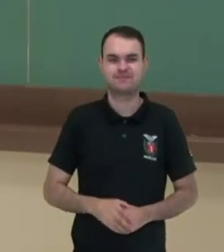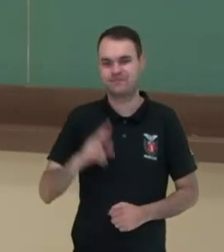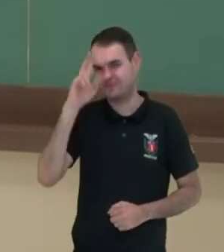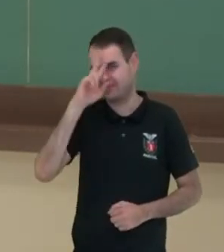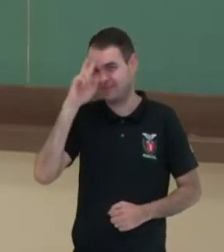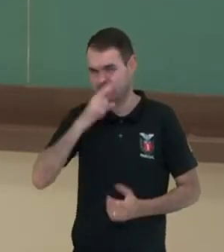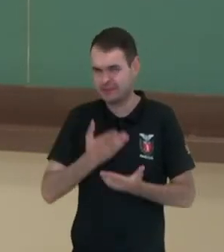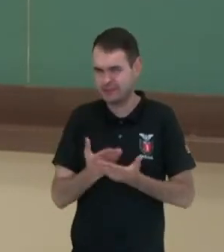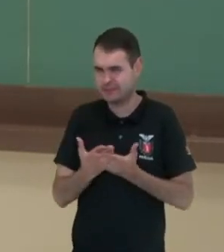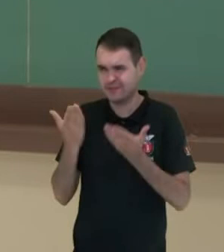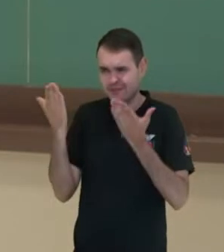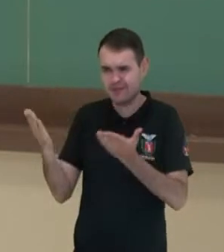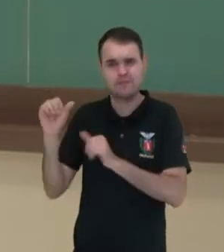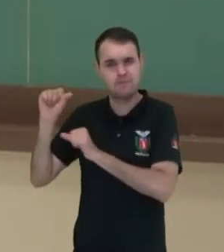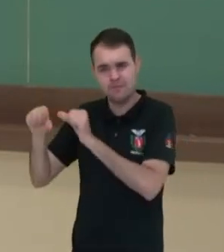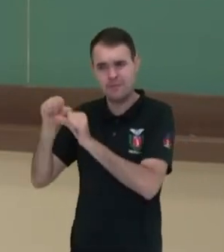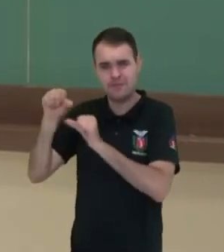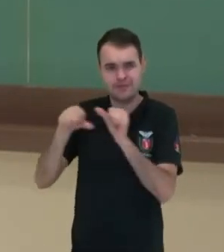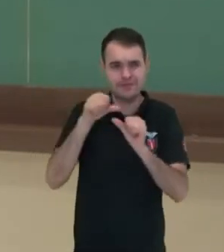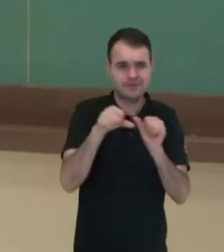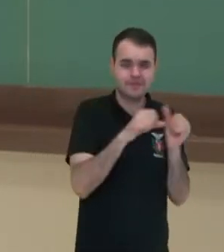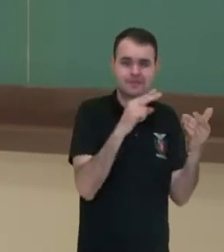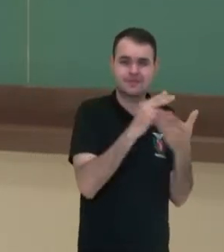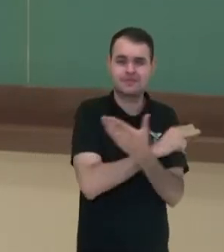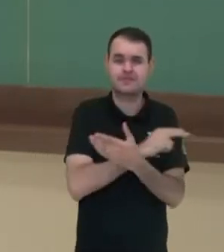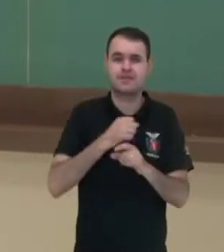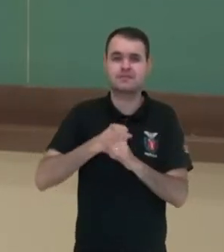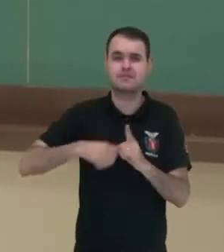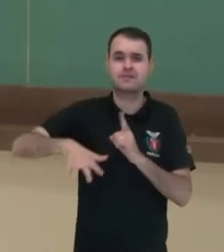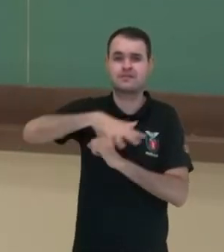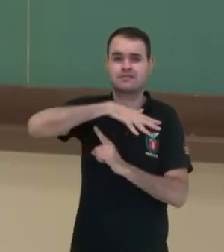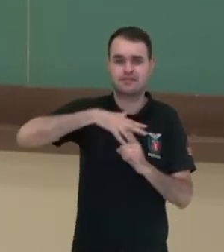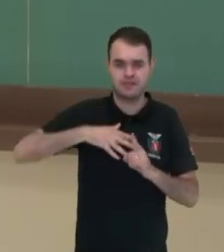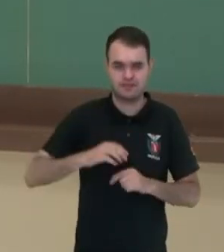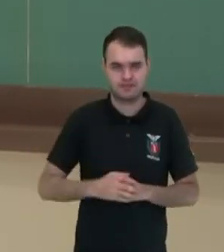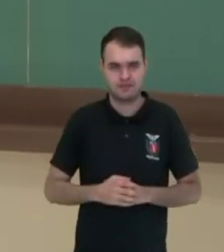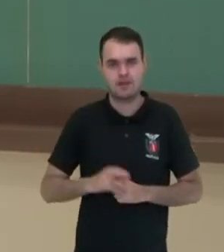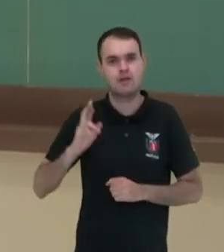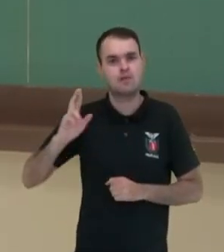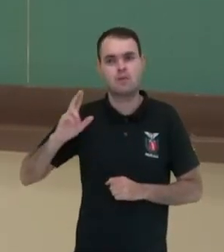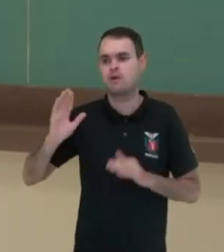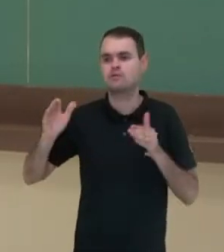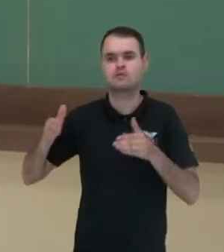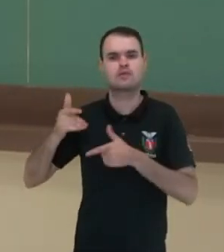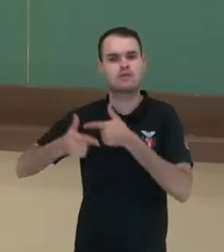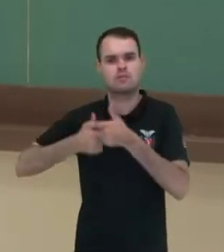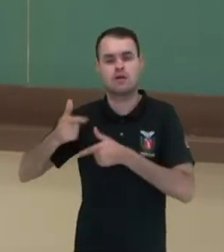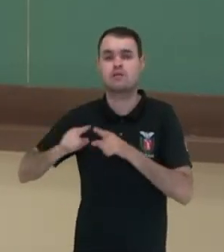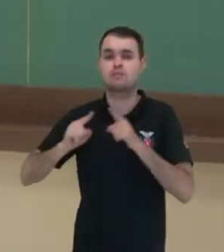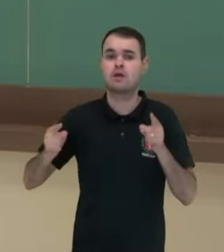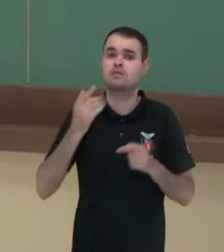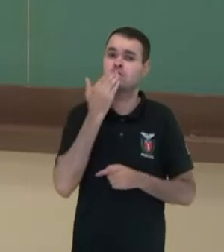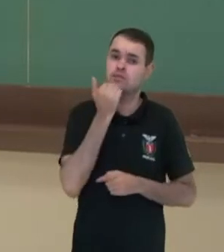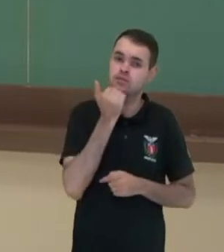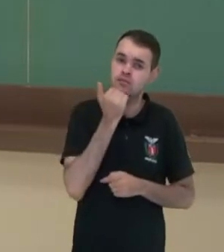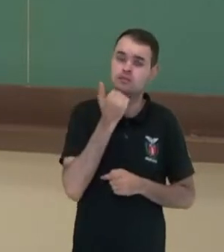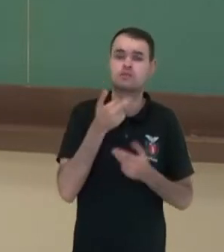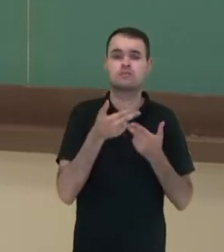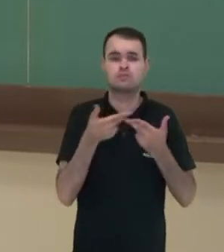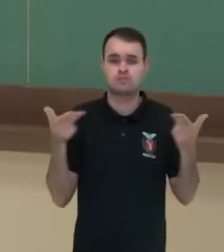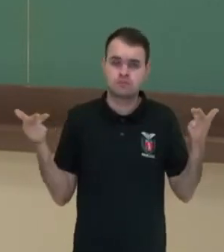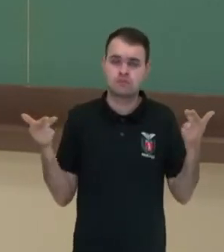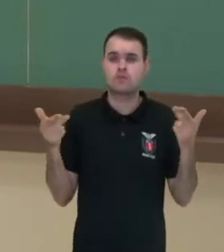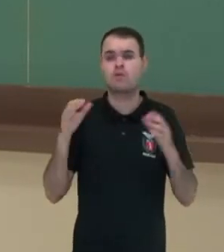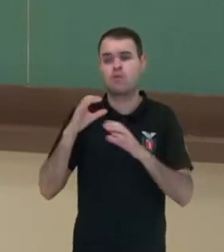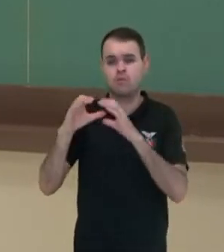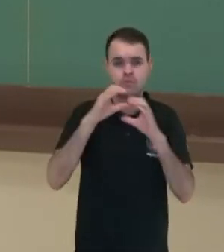estuda exatamente essas mudanças ocorridas na sociedade. Então, não somente no trabalho, mas com a alimentação, na comunicação,